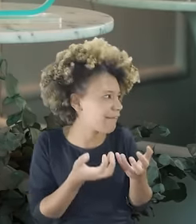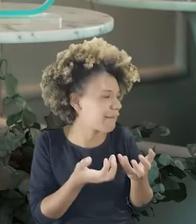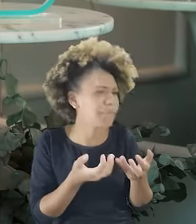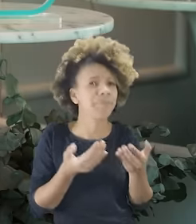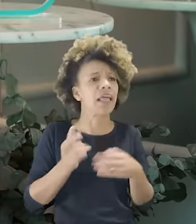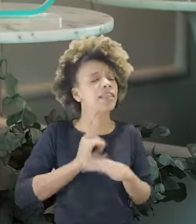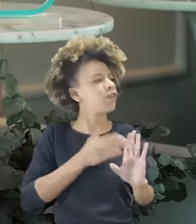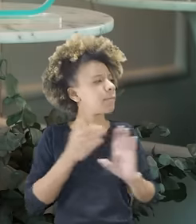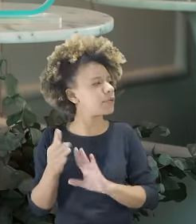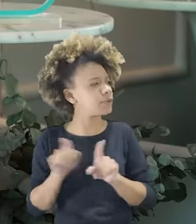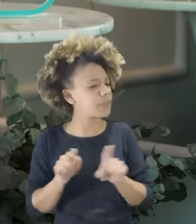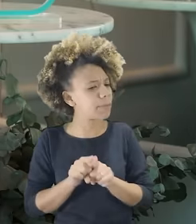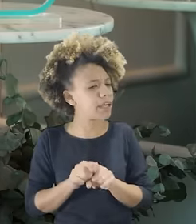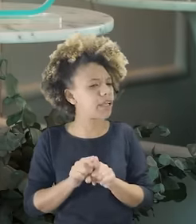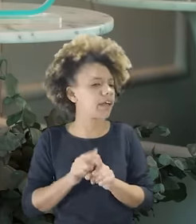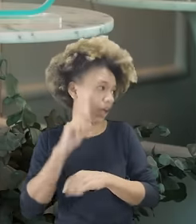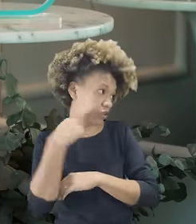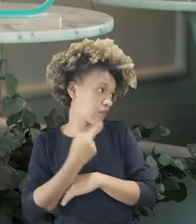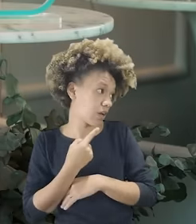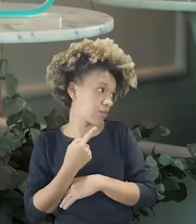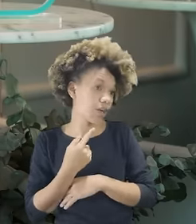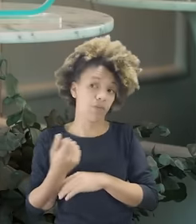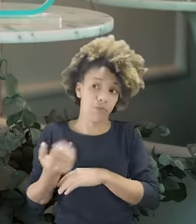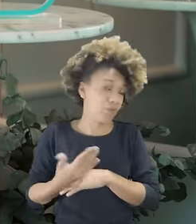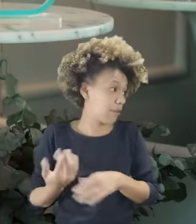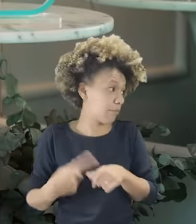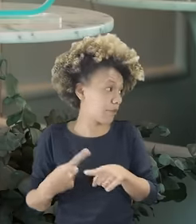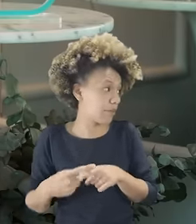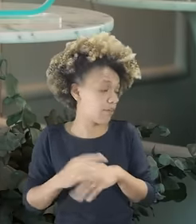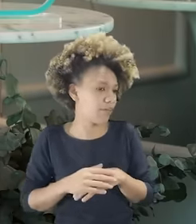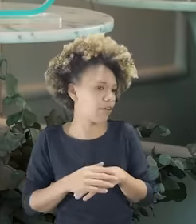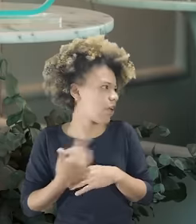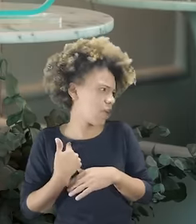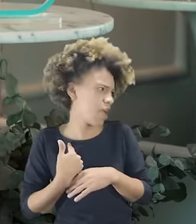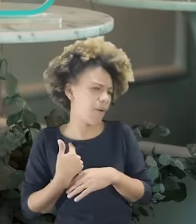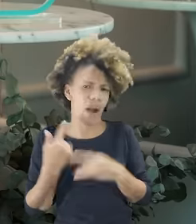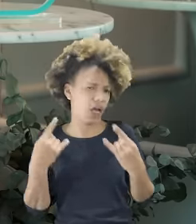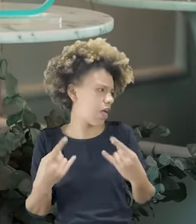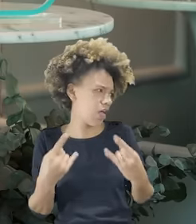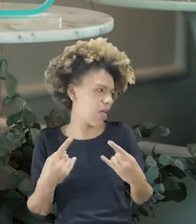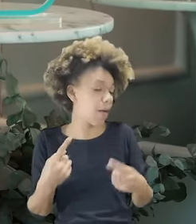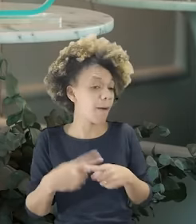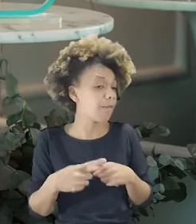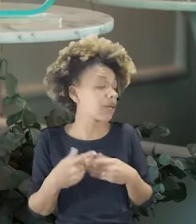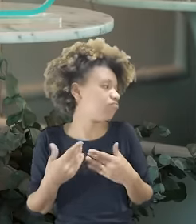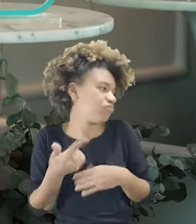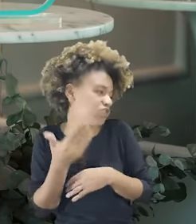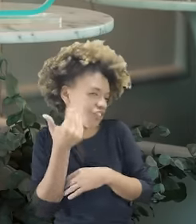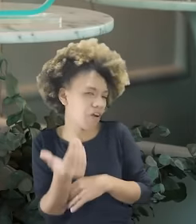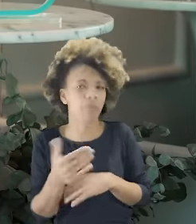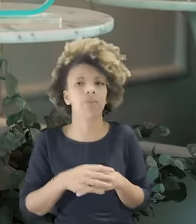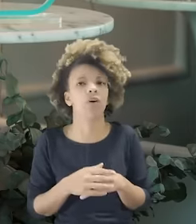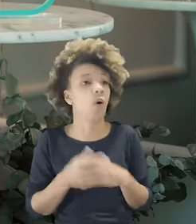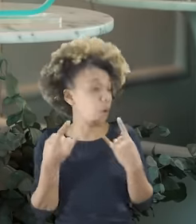é a galera quer E aí teve um momento eu acho chamada advogado que começou a me porque eu pegava eu era muito maior porque eu como eu não